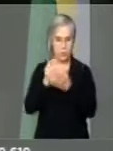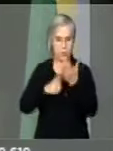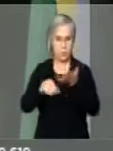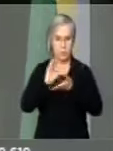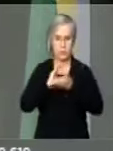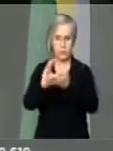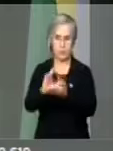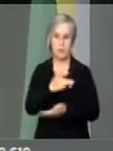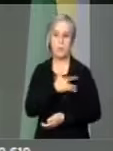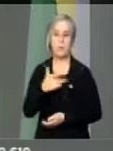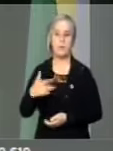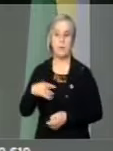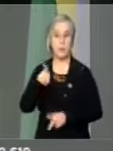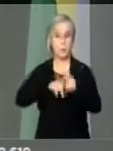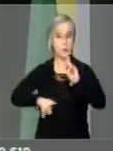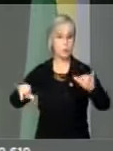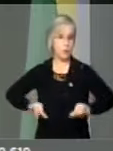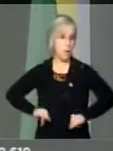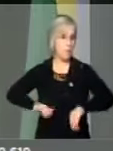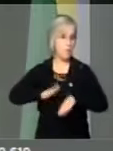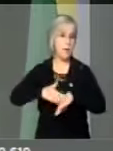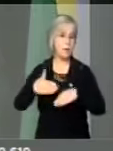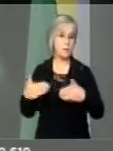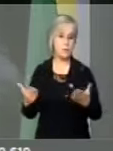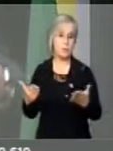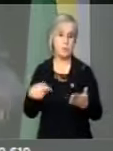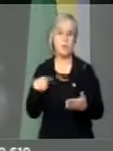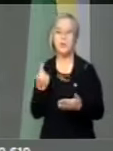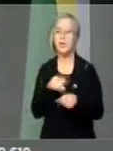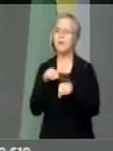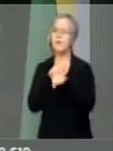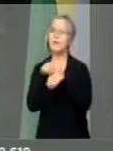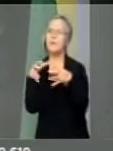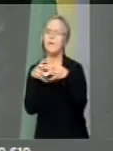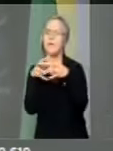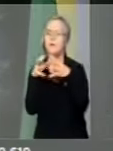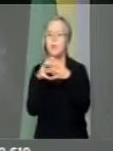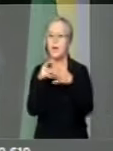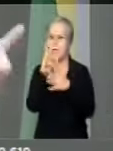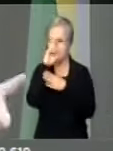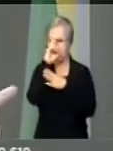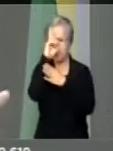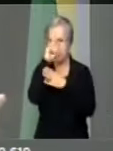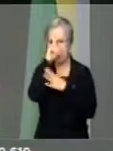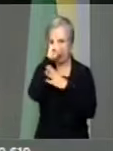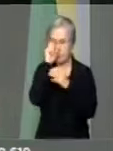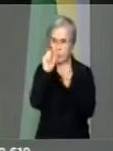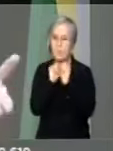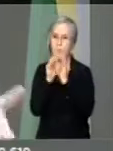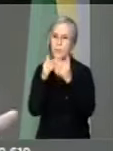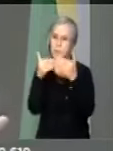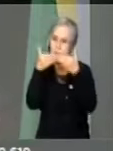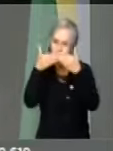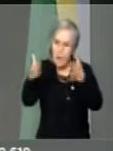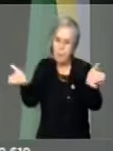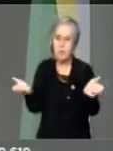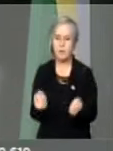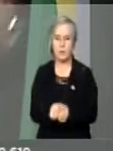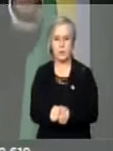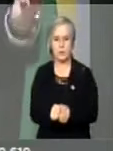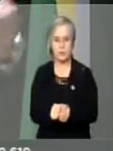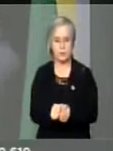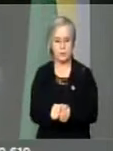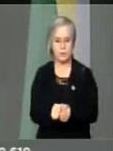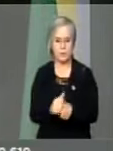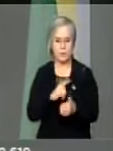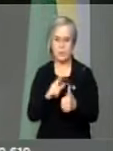na saúde, que é onde o nosso povo mais sofre. E nós vamos conversar com esses hospitais e pedir então que abram as portas. São hospitais confessionais, como